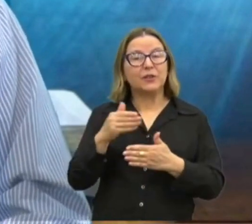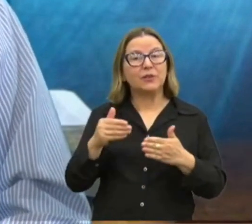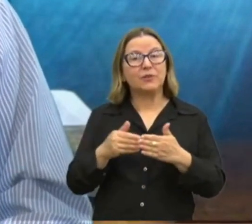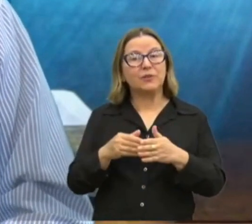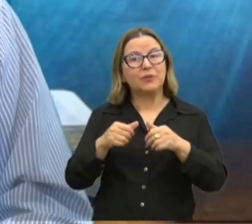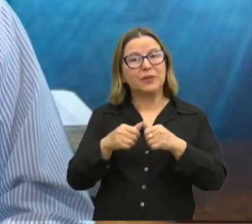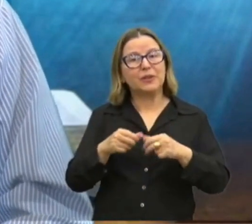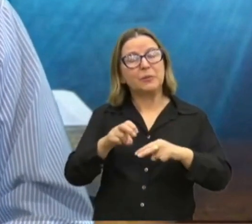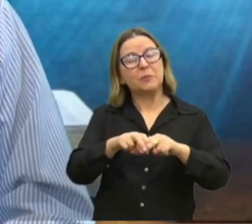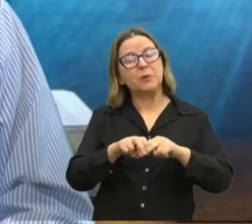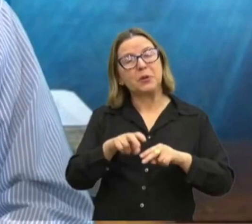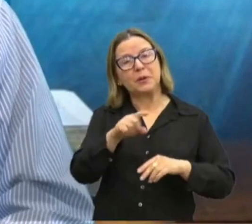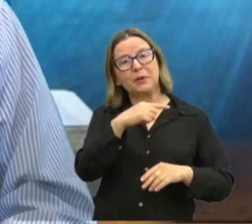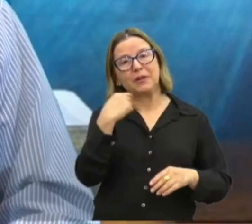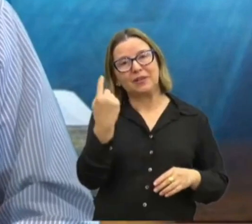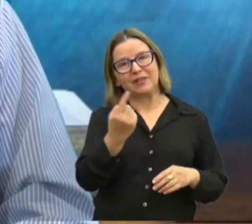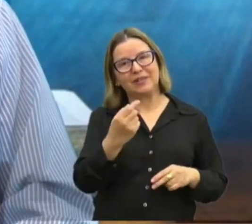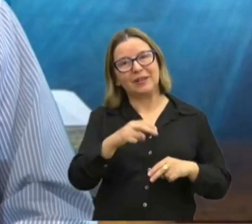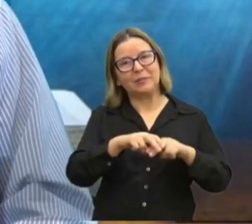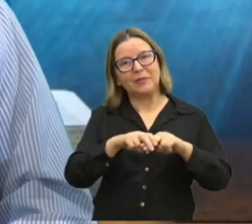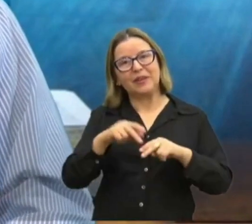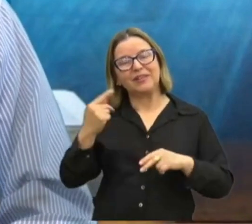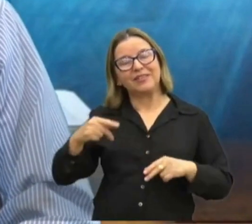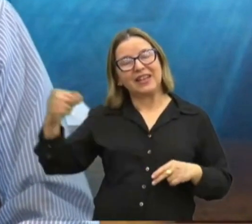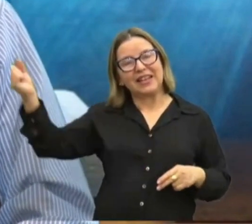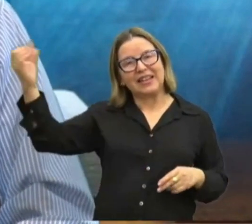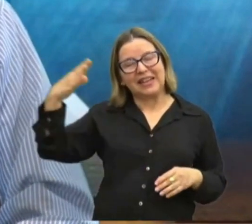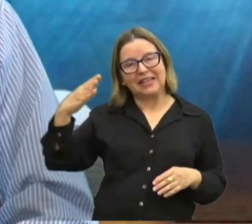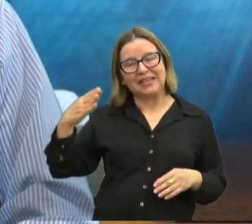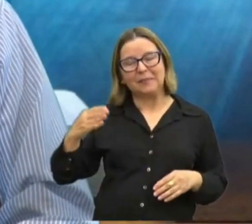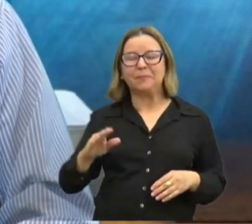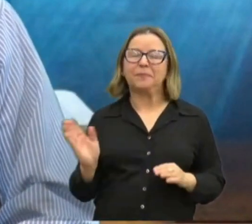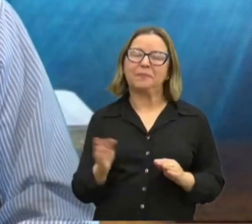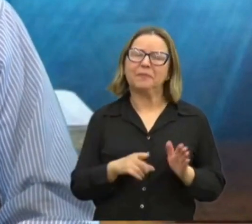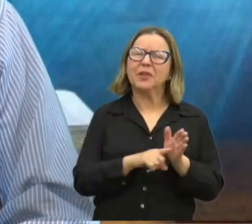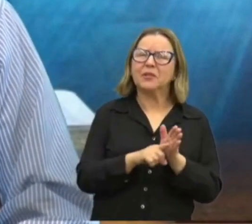Eric, ok, mas e se eu cair em pecado?